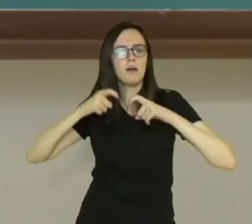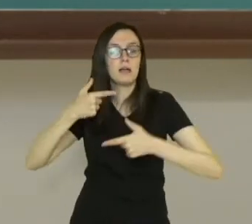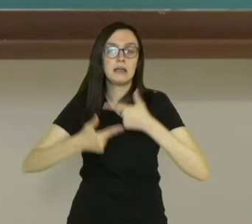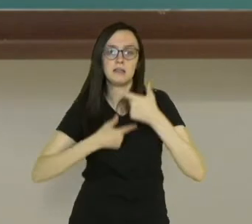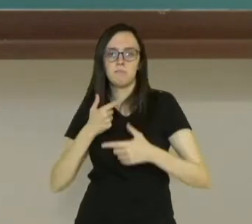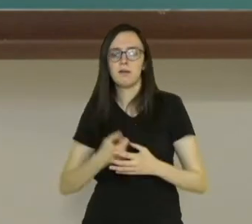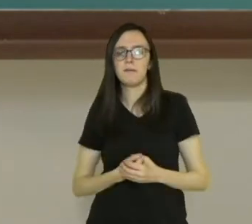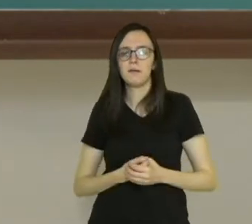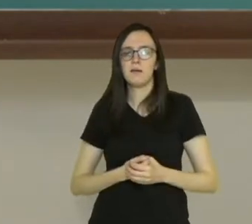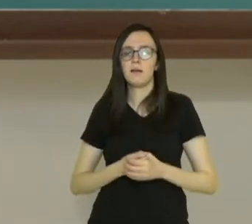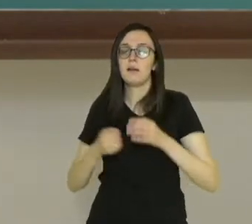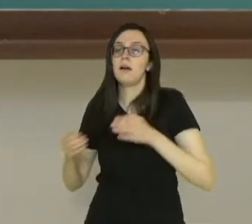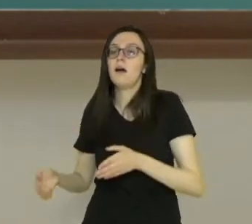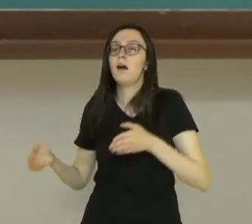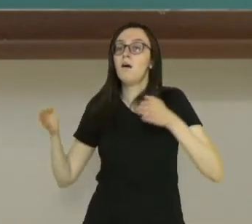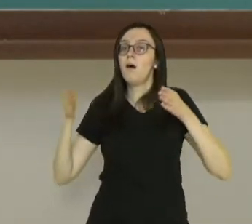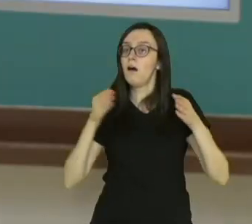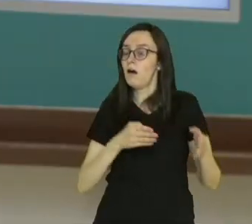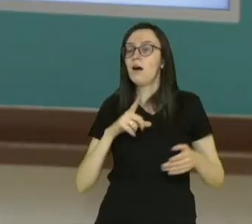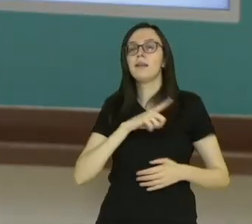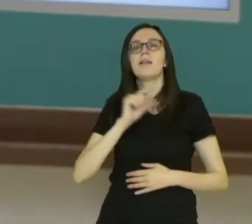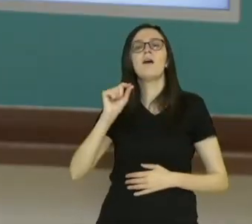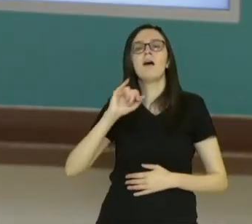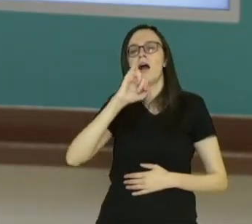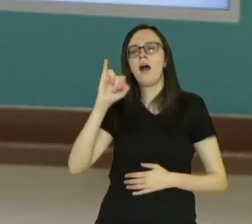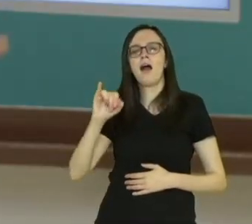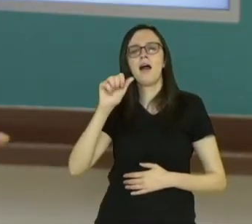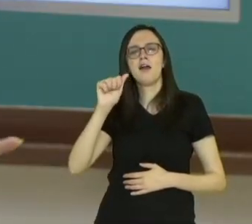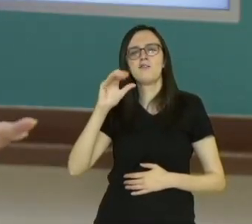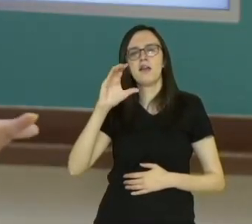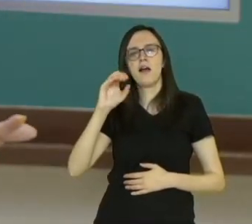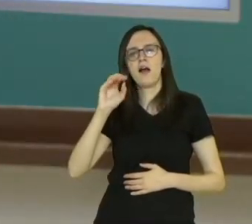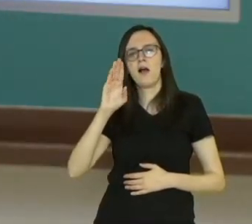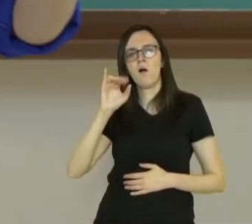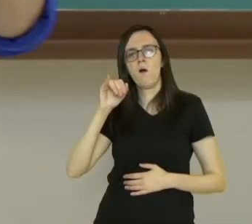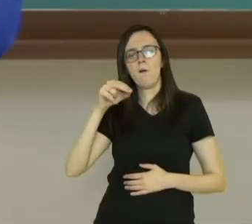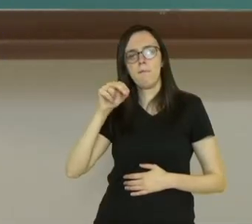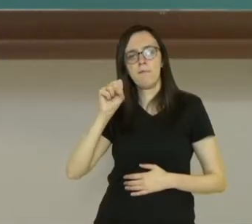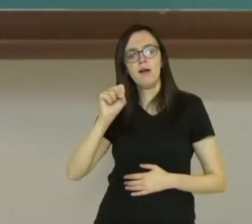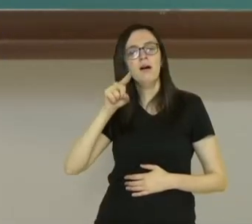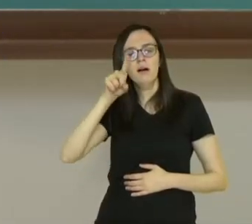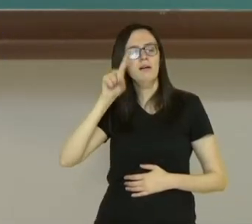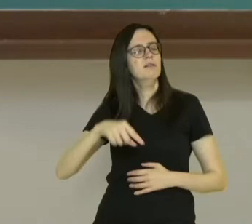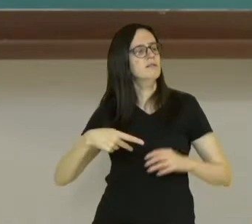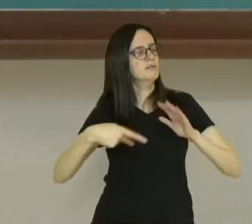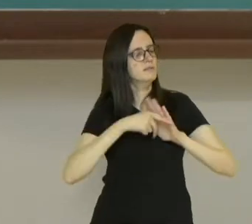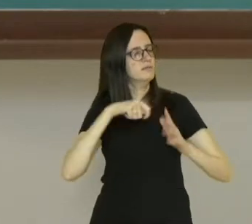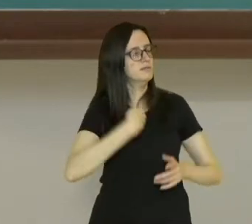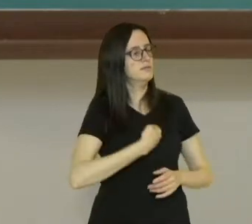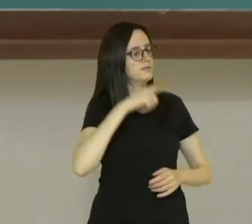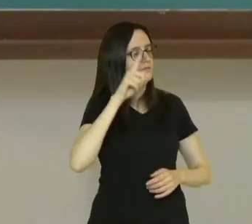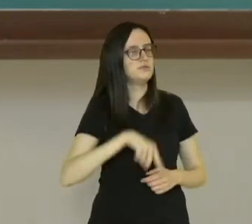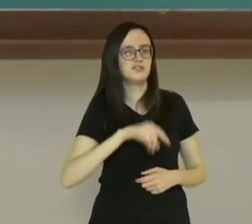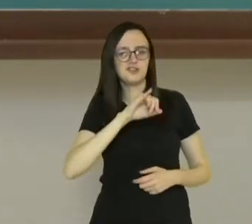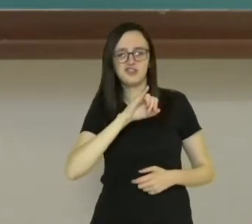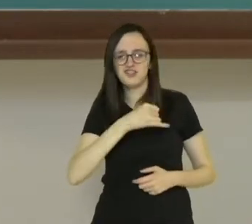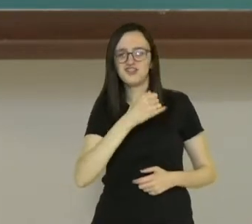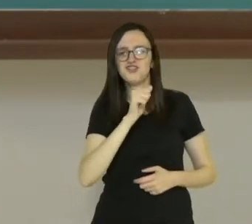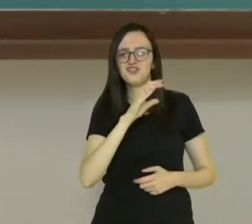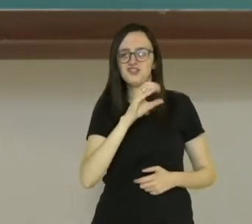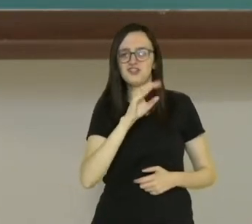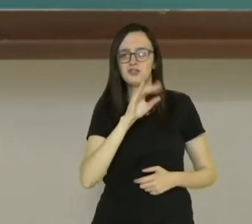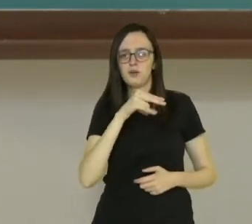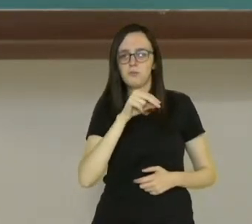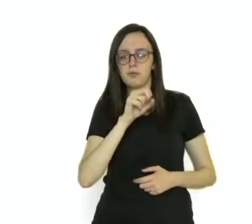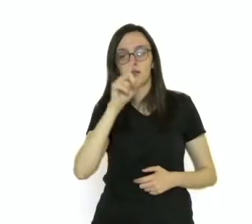trabalhadora. Do outro lado, nós vamos ter os jacobinos, que se autodenominavam como jacobinos,